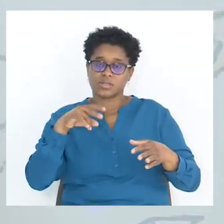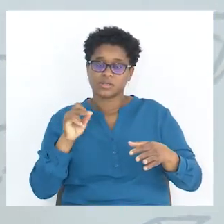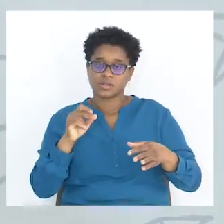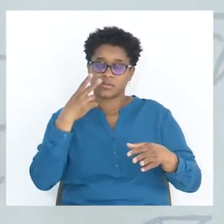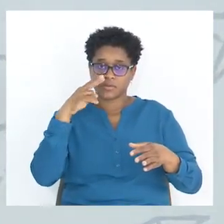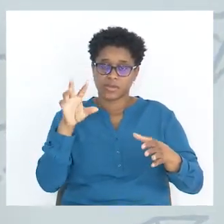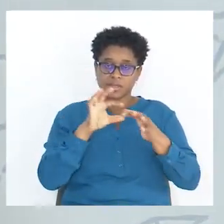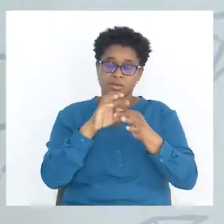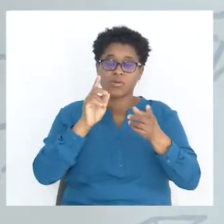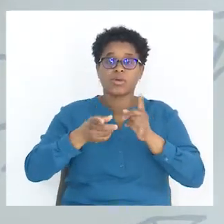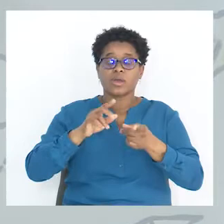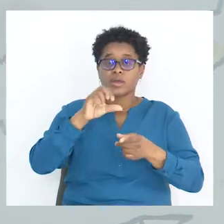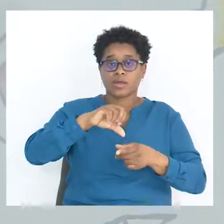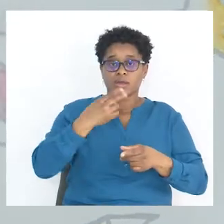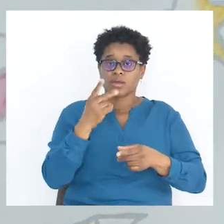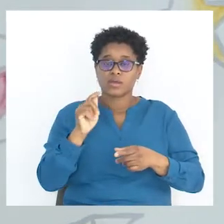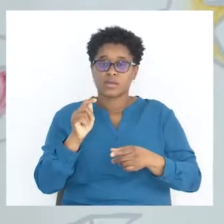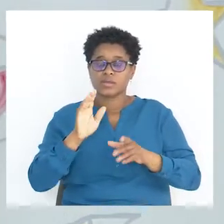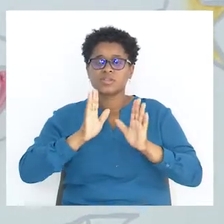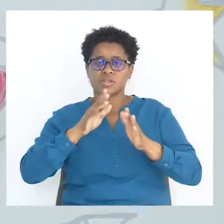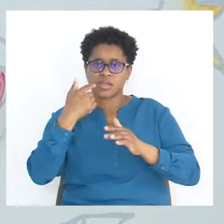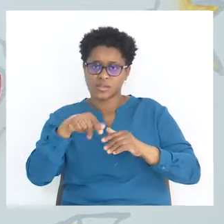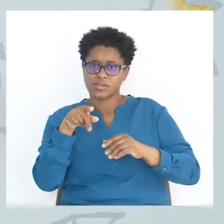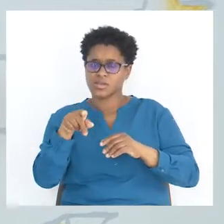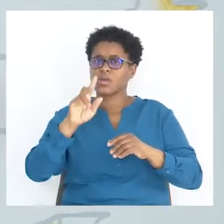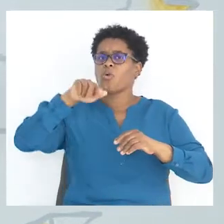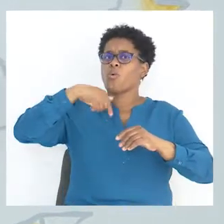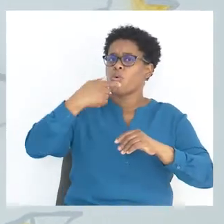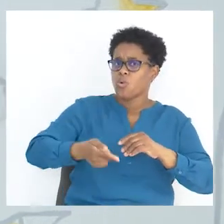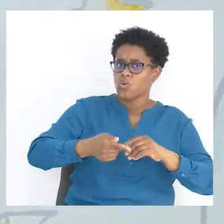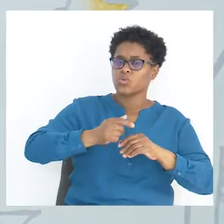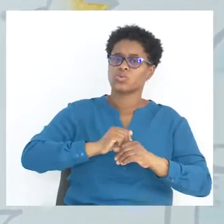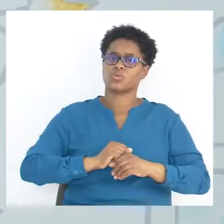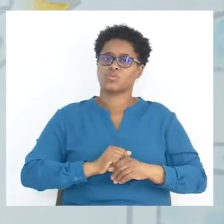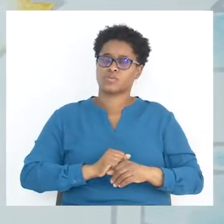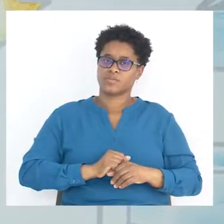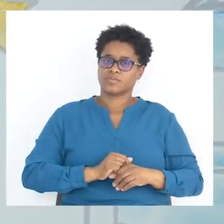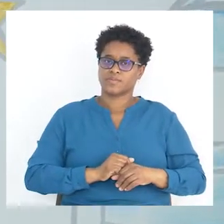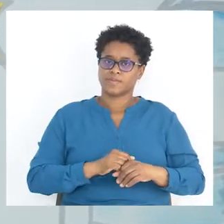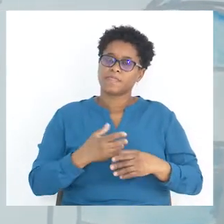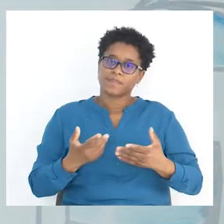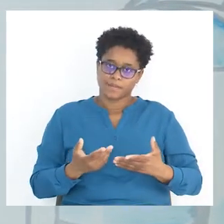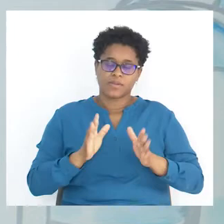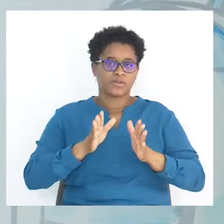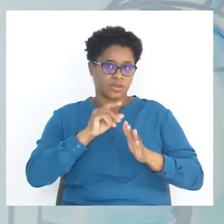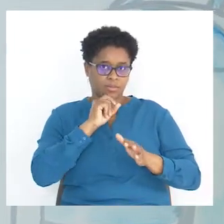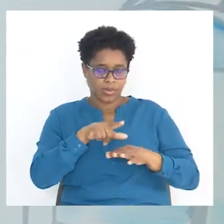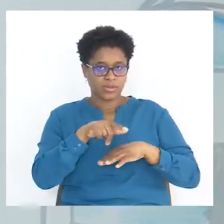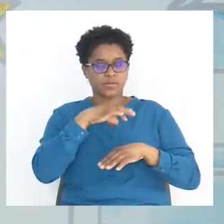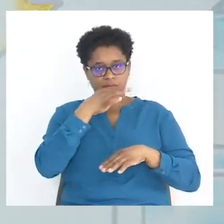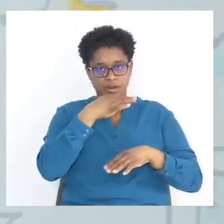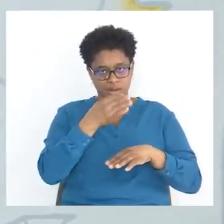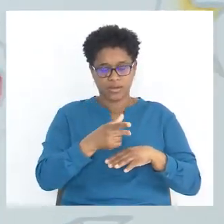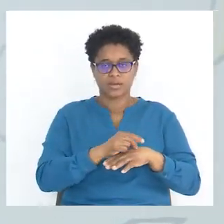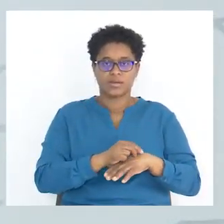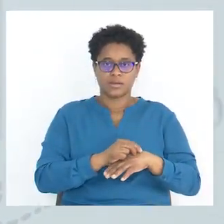aquilo que, mas já tens aqui outro neurônio. Por isso, já podes falar